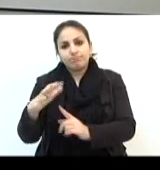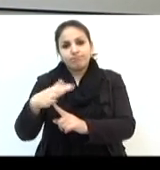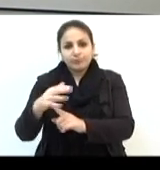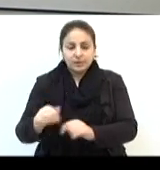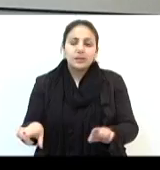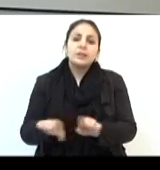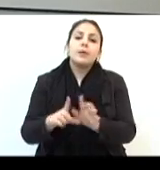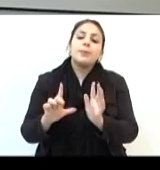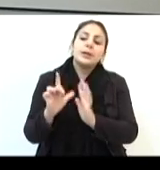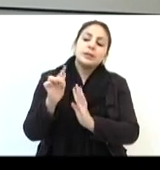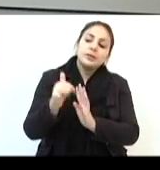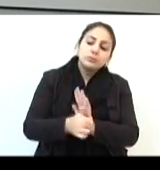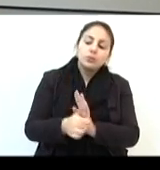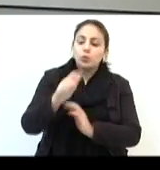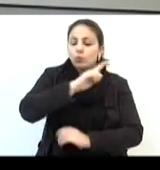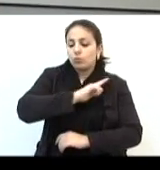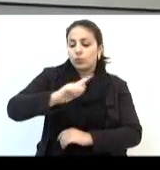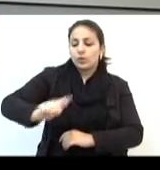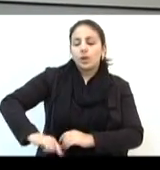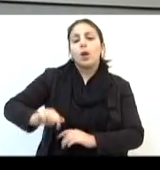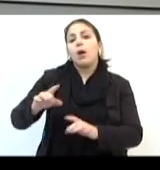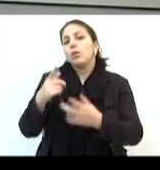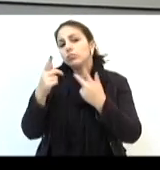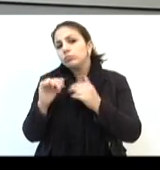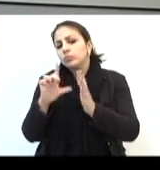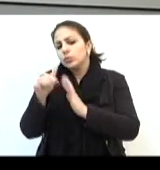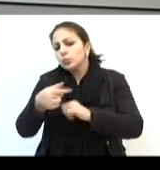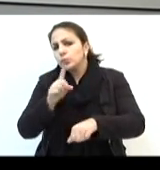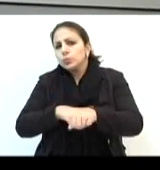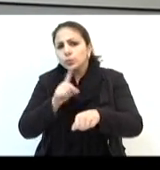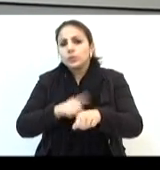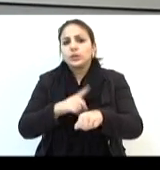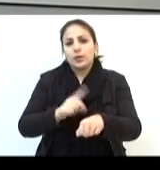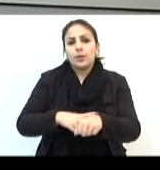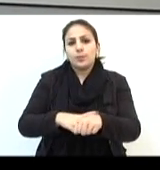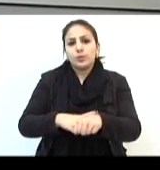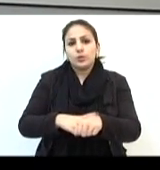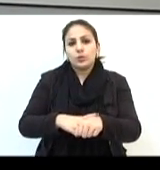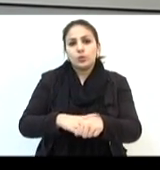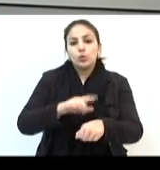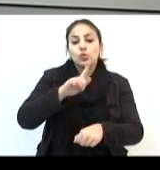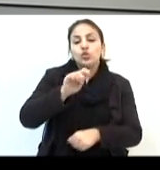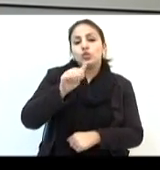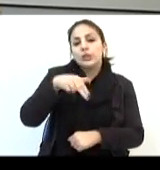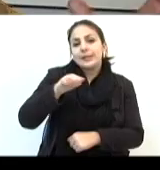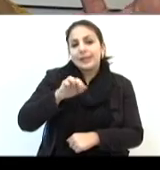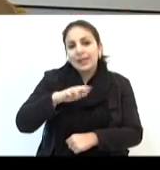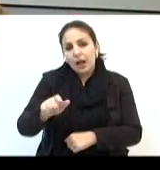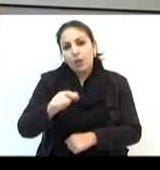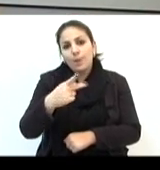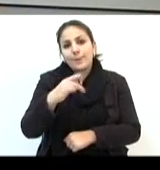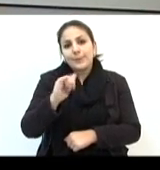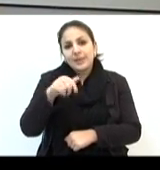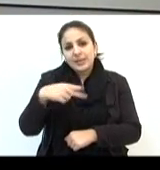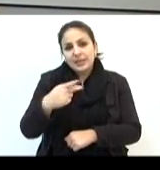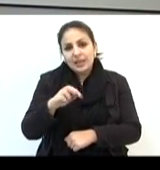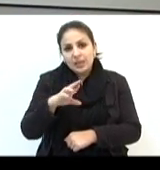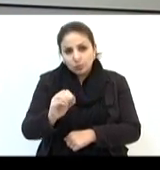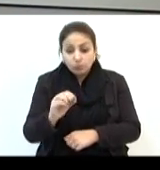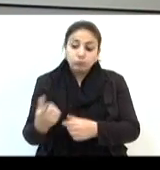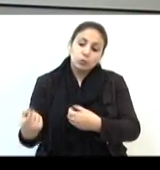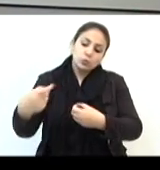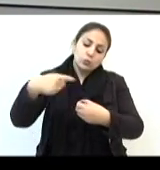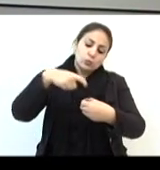Paraná e ficaram tempos lá e acossados pelo general Pinheiro Machado e pelos republicanos,